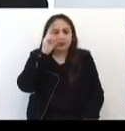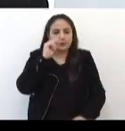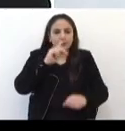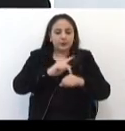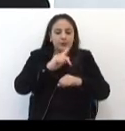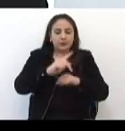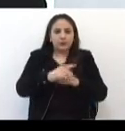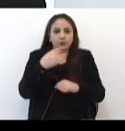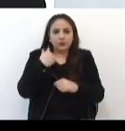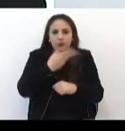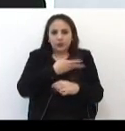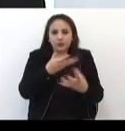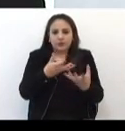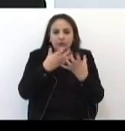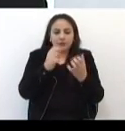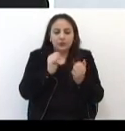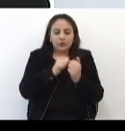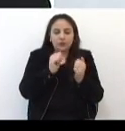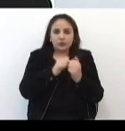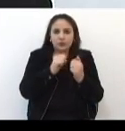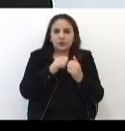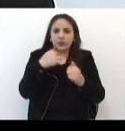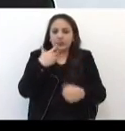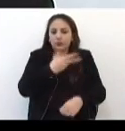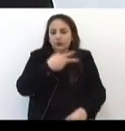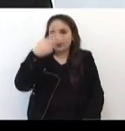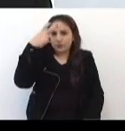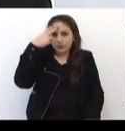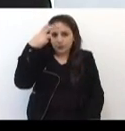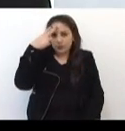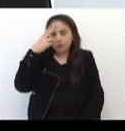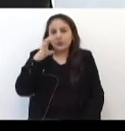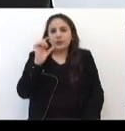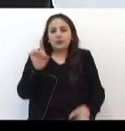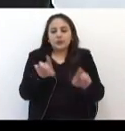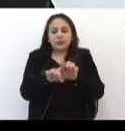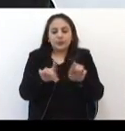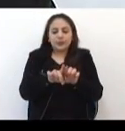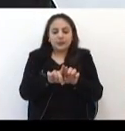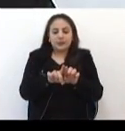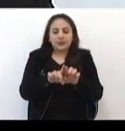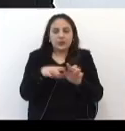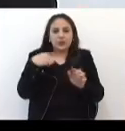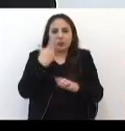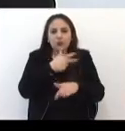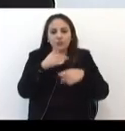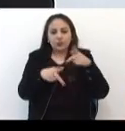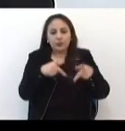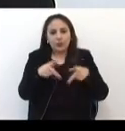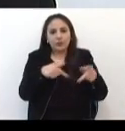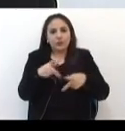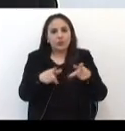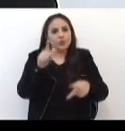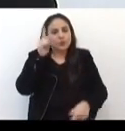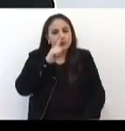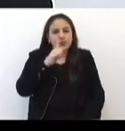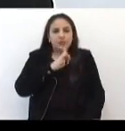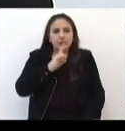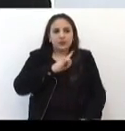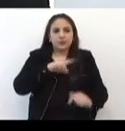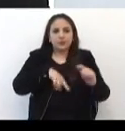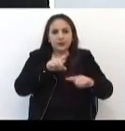Passo Fundo. E nós queremos com isso que a nossa cultura, que o nosso povo possa ter